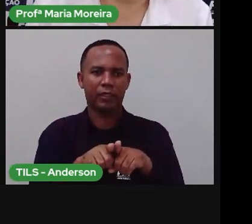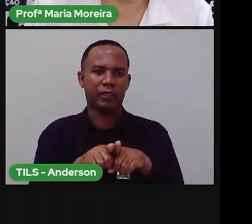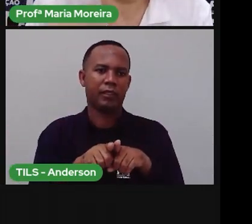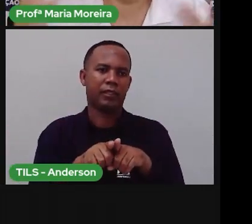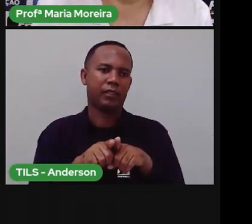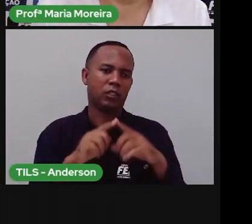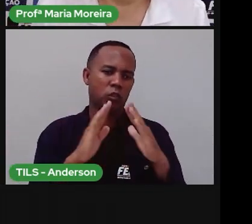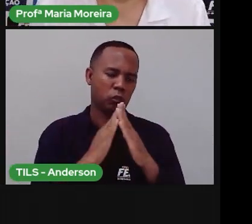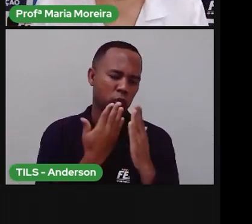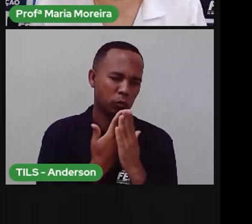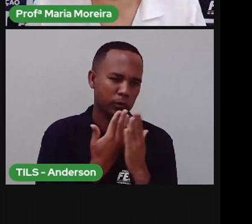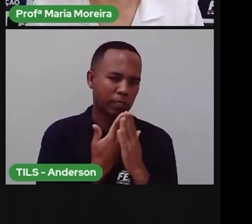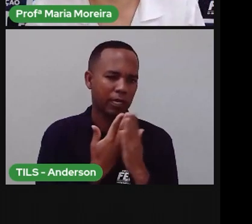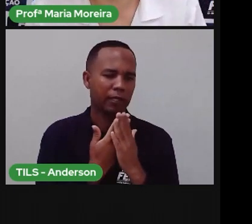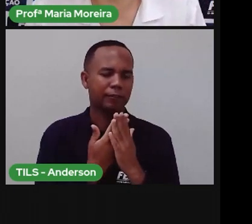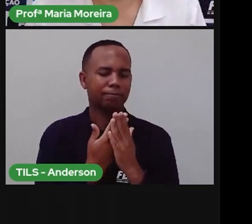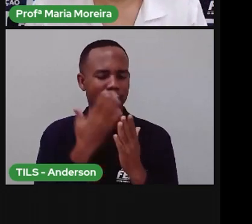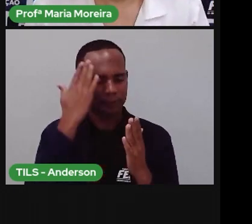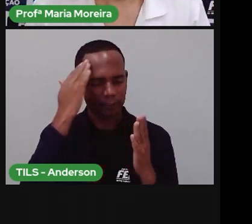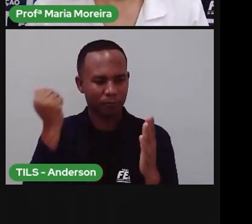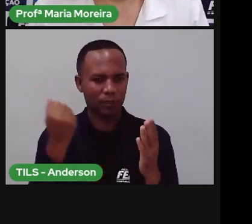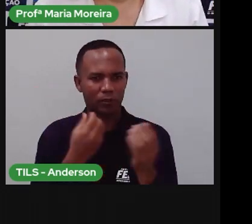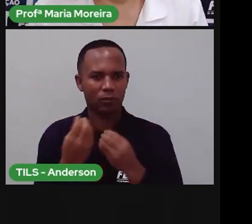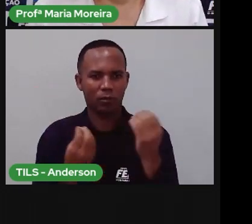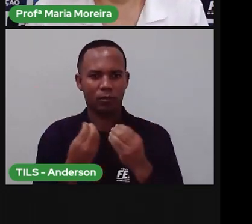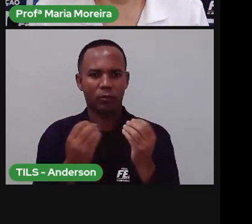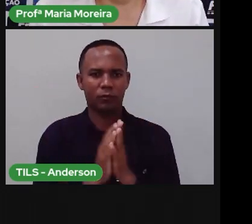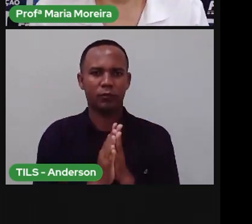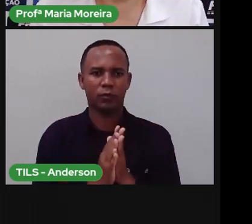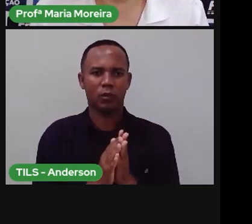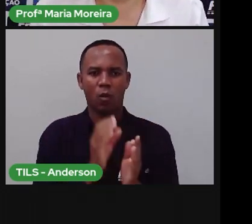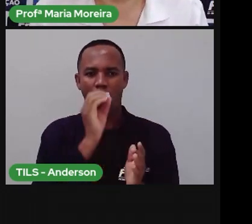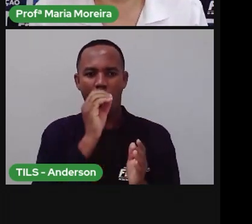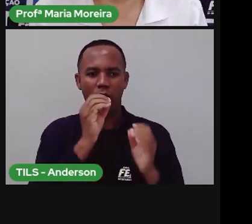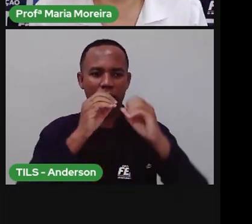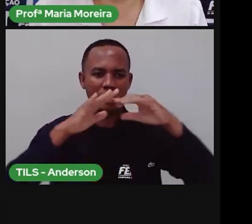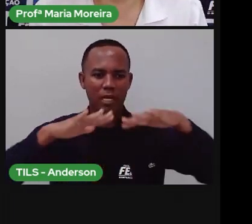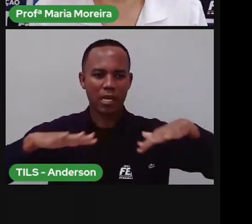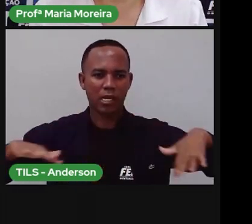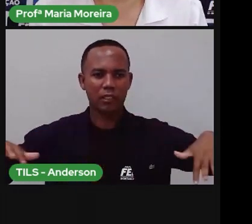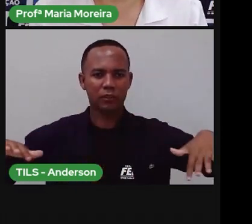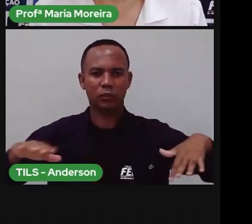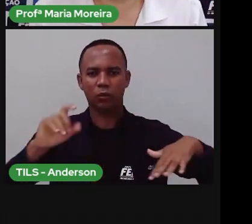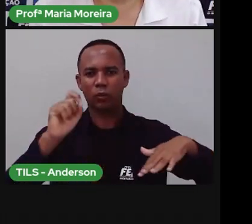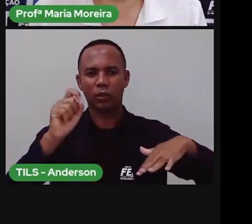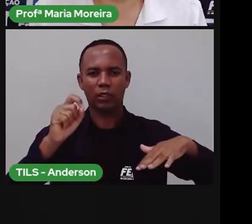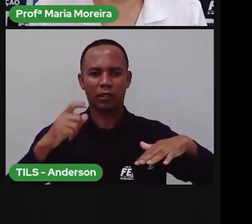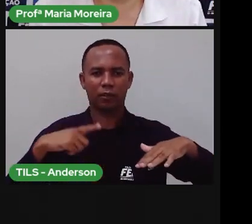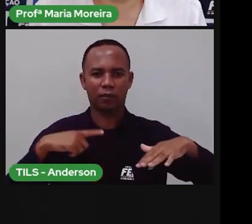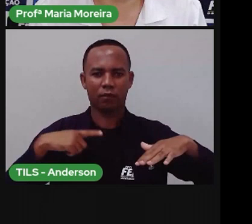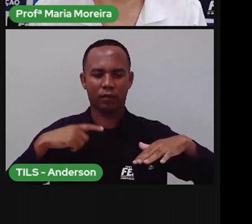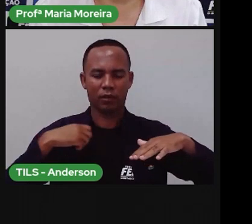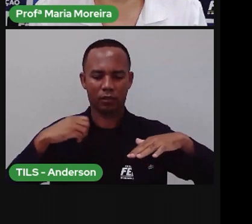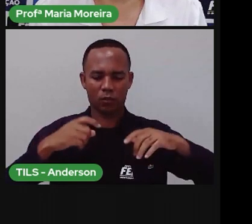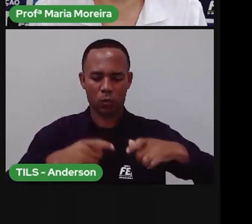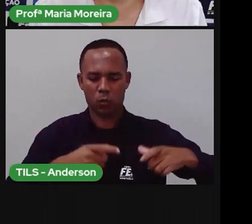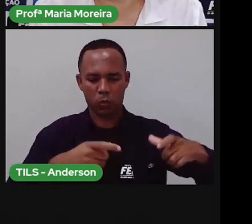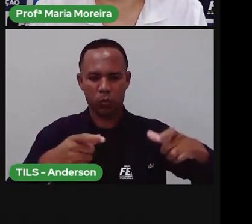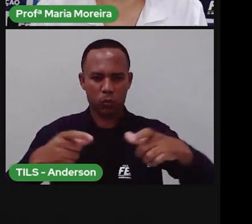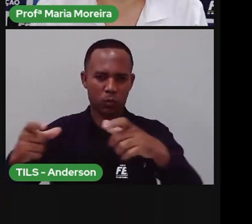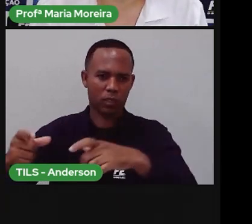para vocês falando sobre os oceanos. Bom, os oceanos, eles compreendem grandes espaços ocupados por